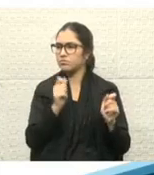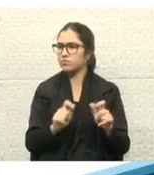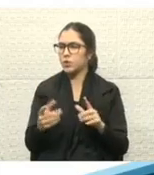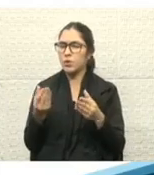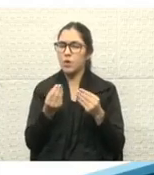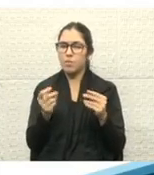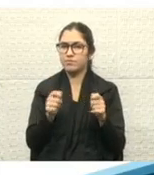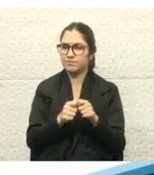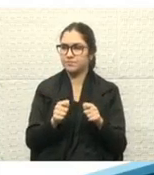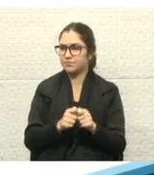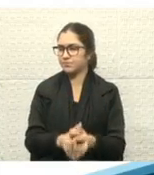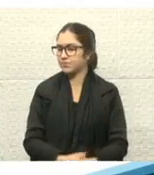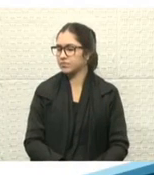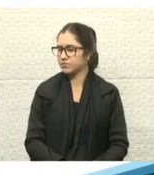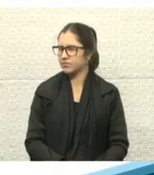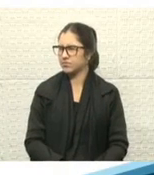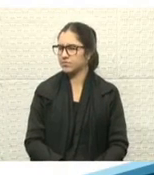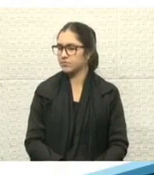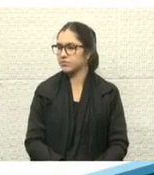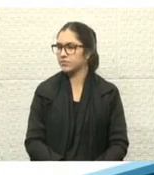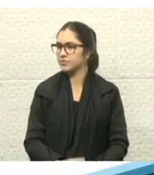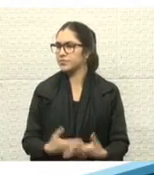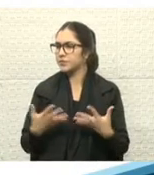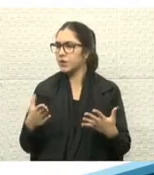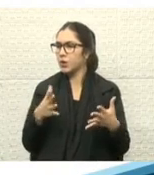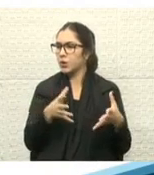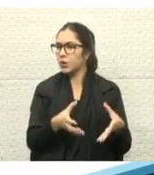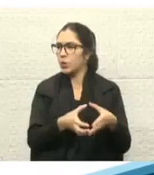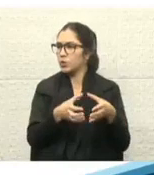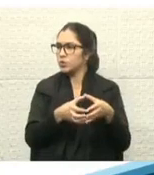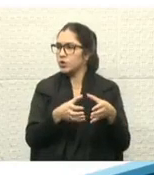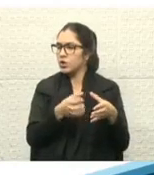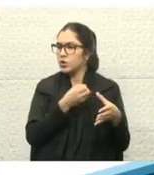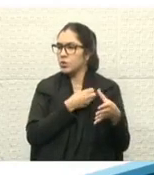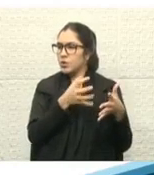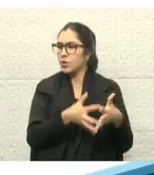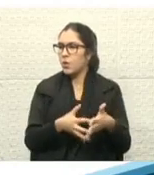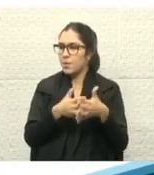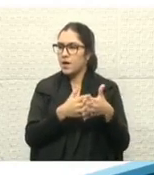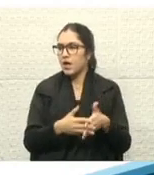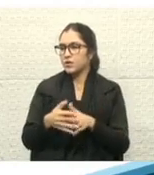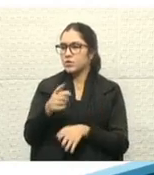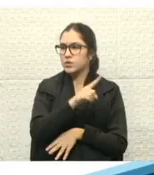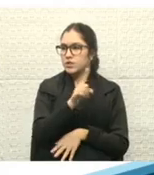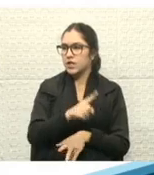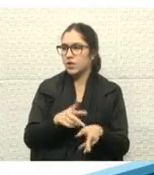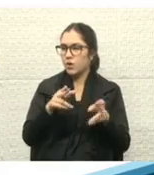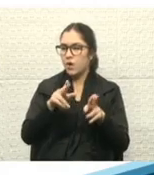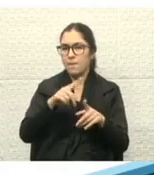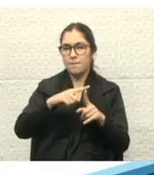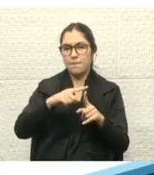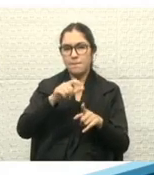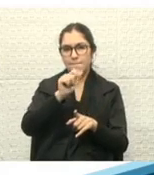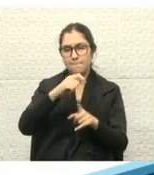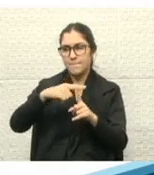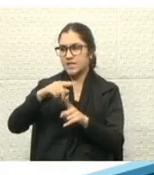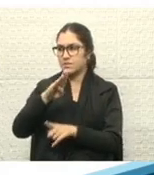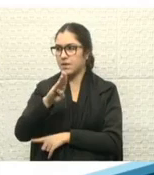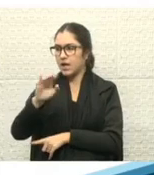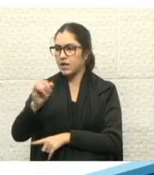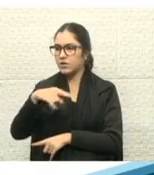complexo conjugado. Então, o conjugado de um número complexo z igual a mais bi, que